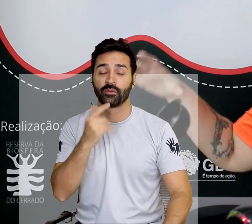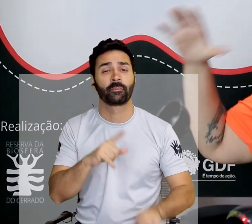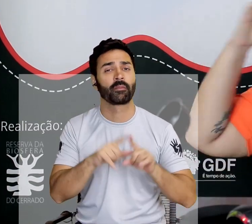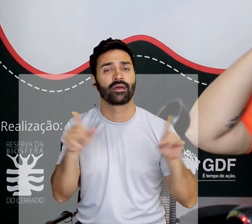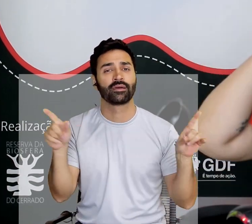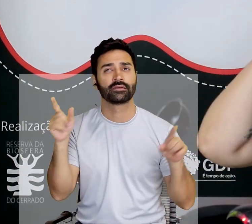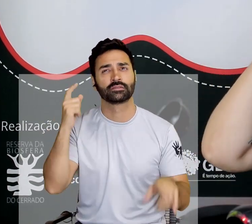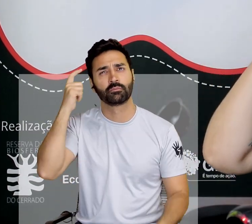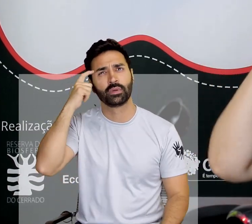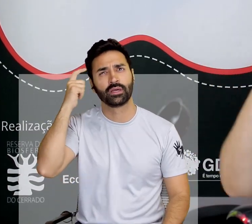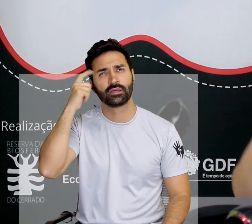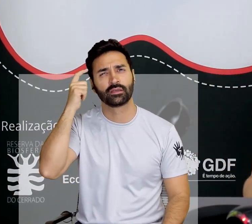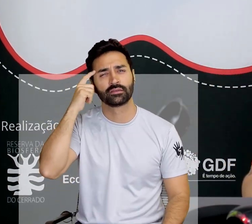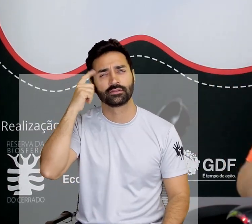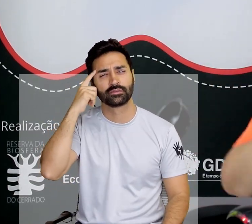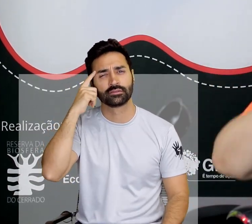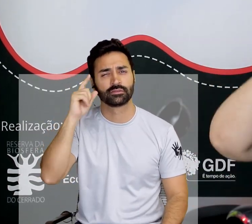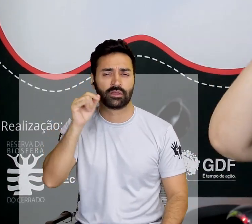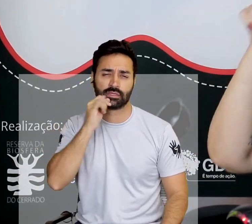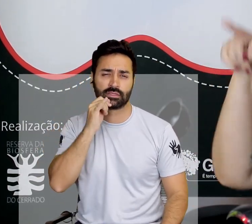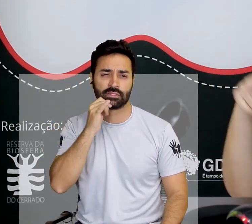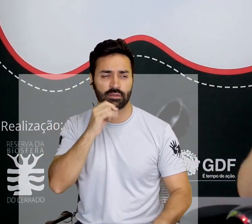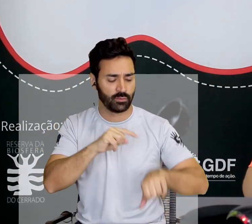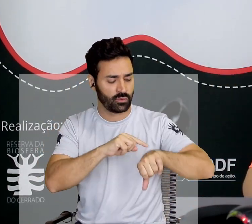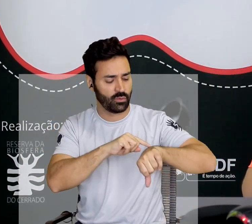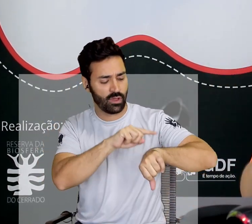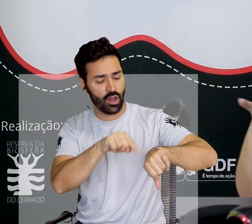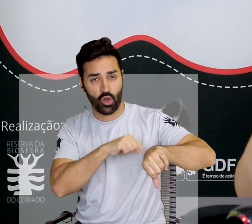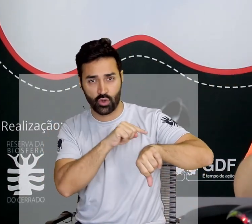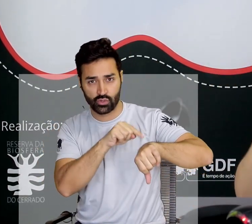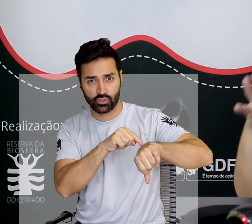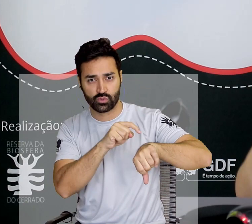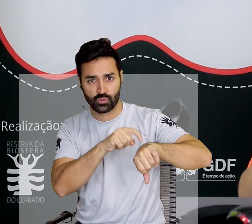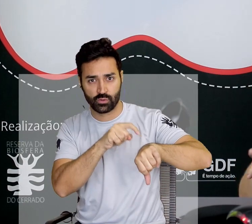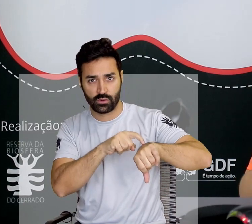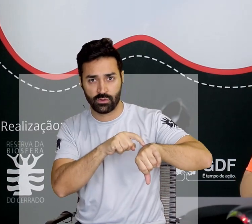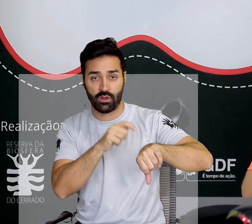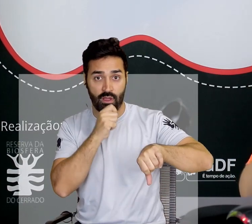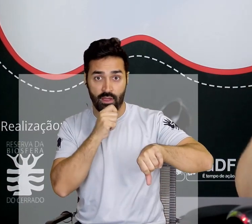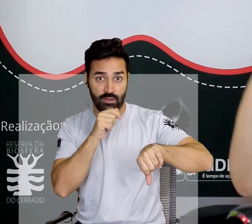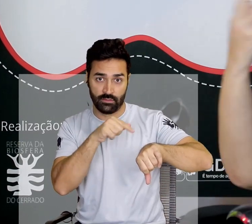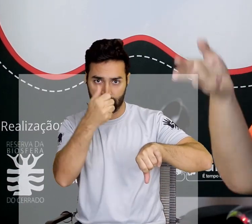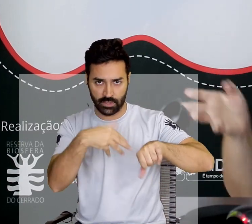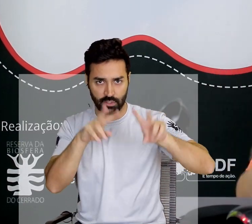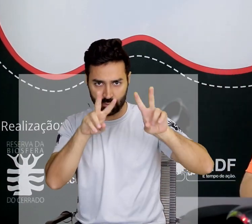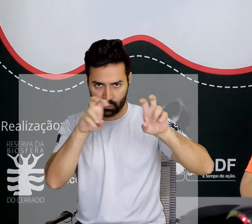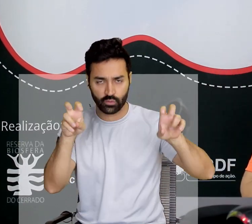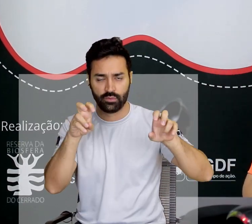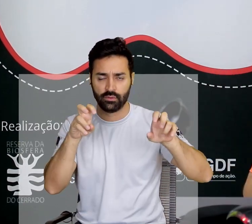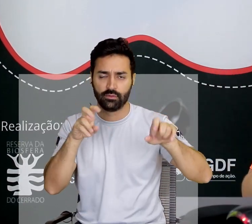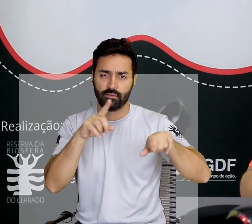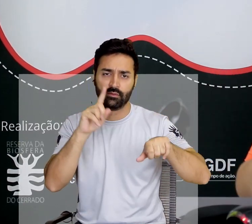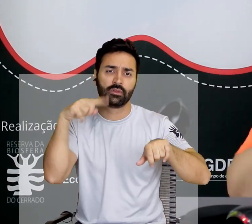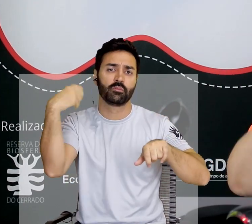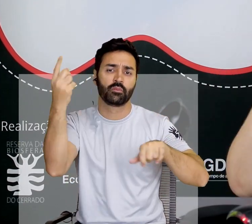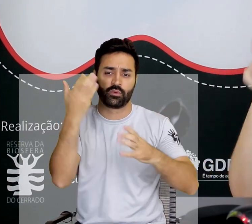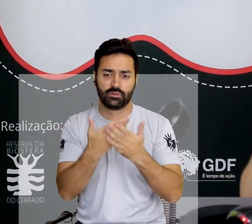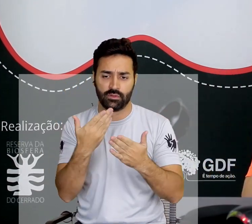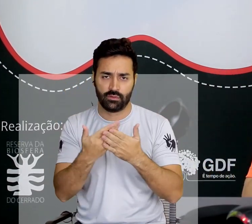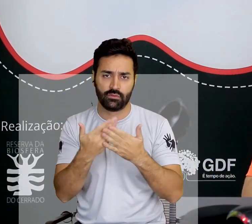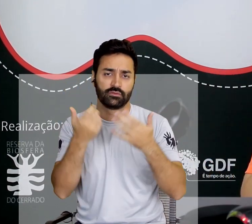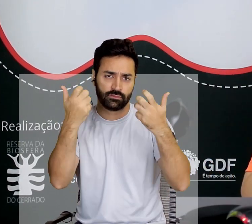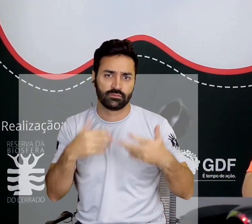gente pensa no relógio, né? No relógio como um todo, a gente nem viu as horas ainda. A gente vai ter um outro momento que a gente vai trabalhar as